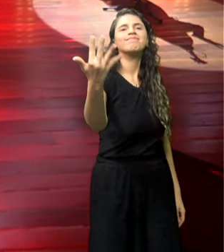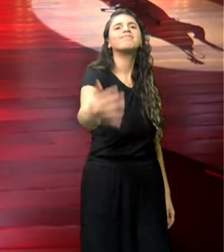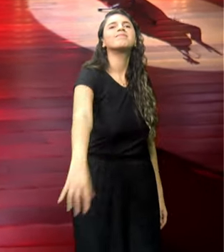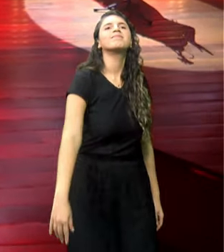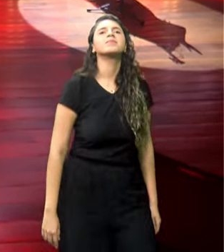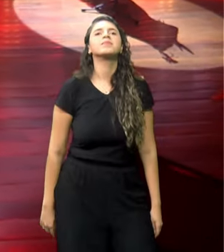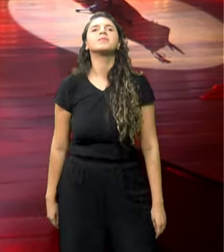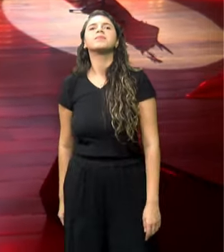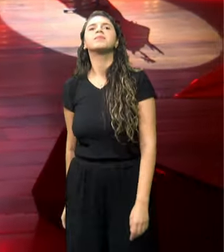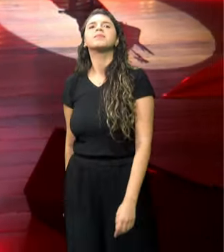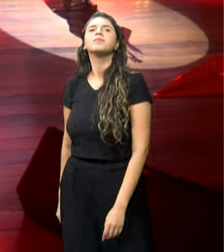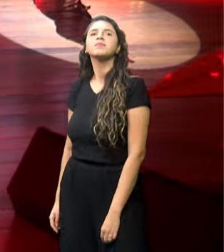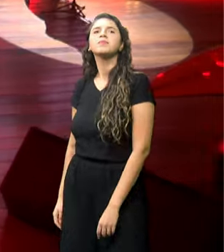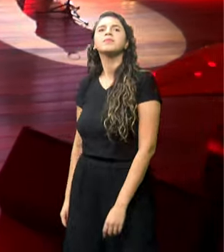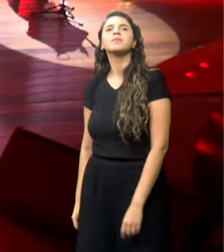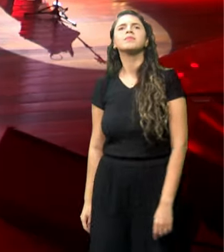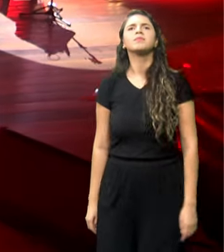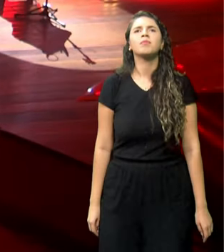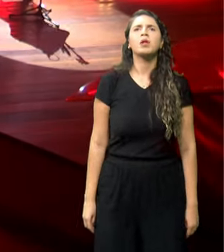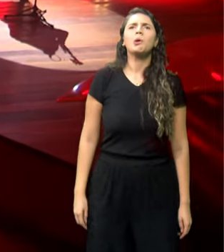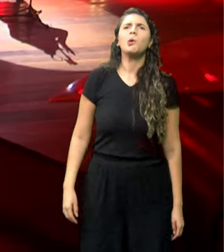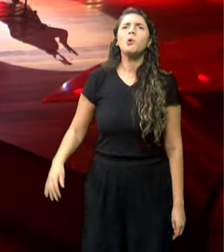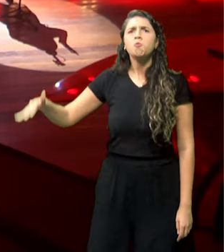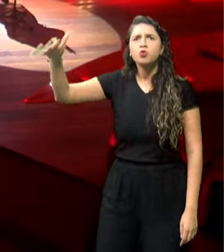se ativa o